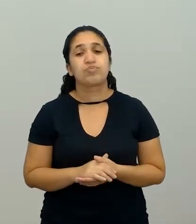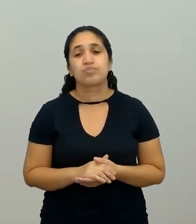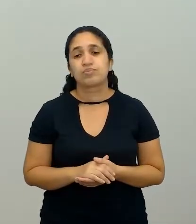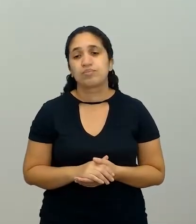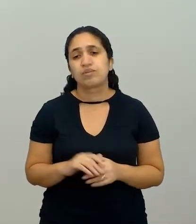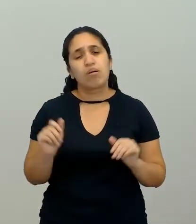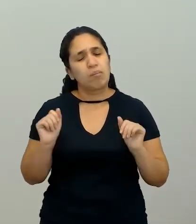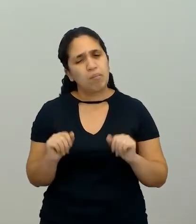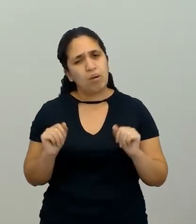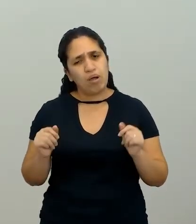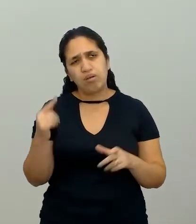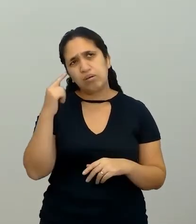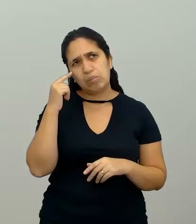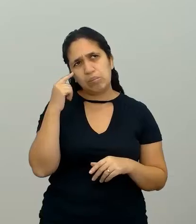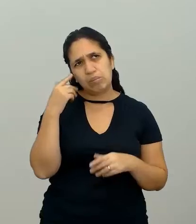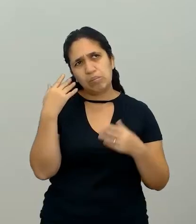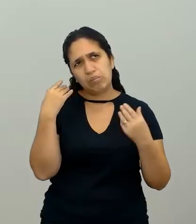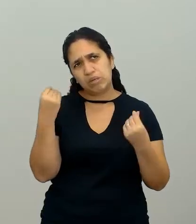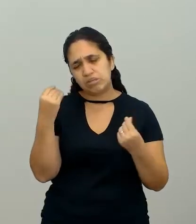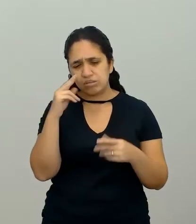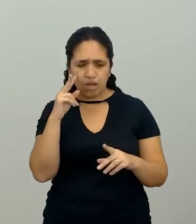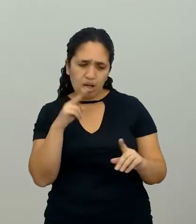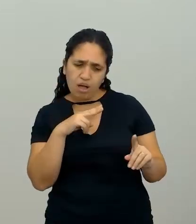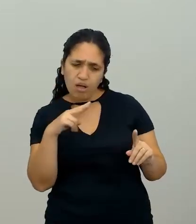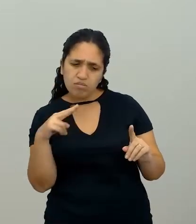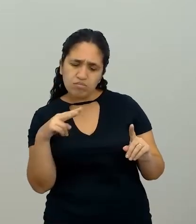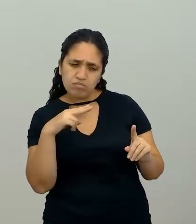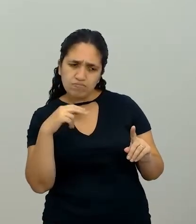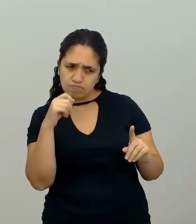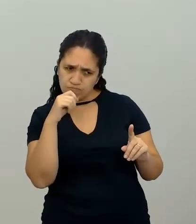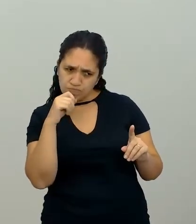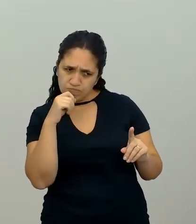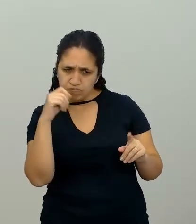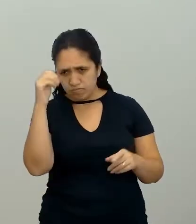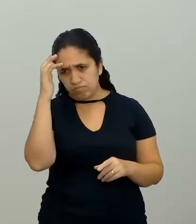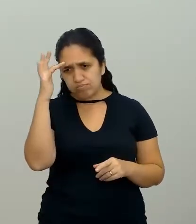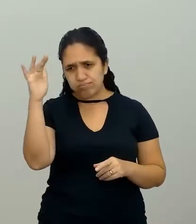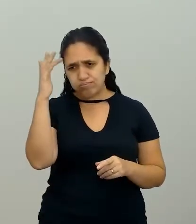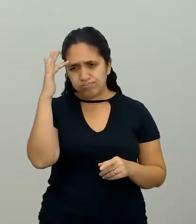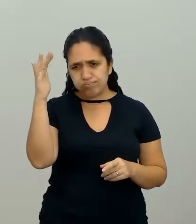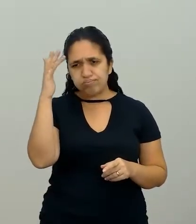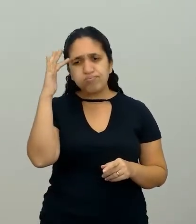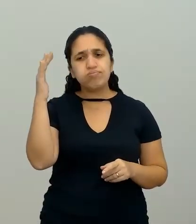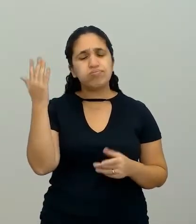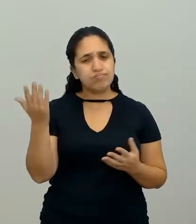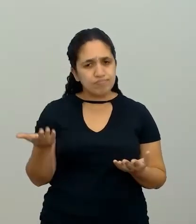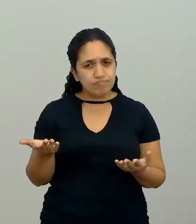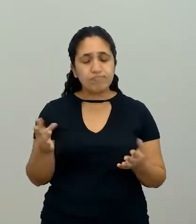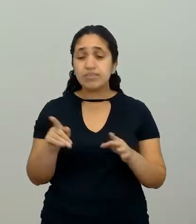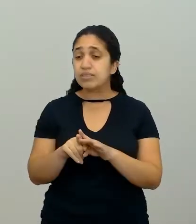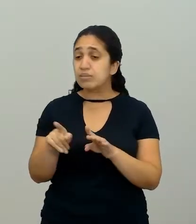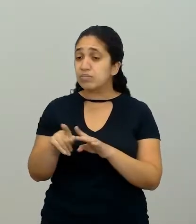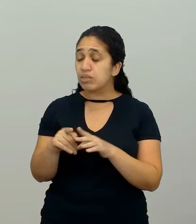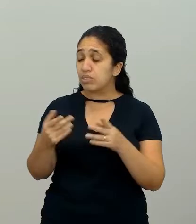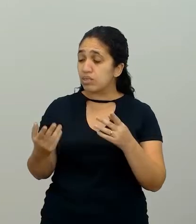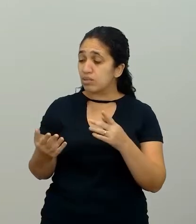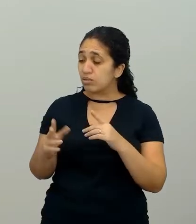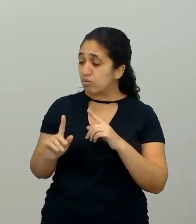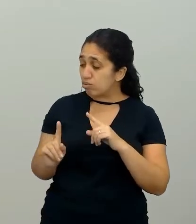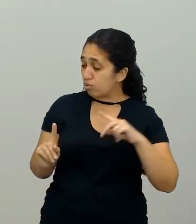gente pode também pensar o trabalho do ponto de vista mais filosófico ou também do ponto de